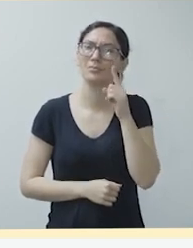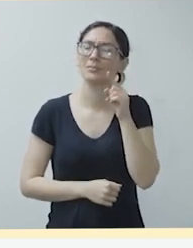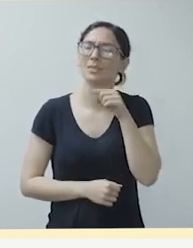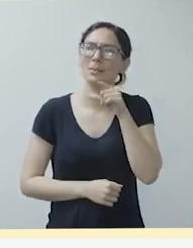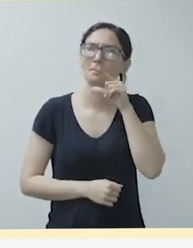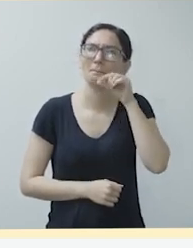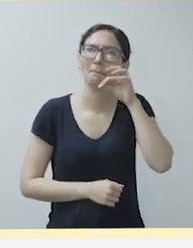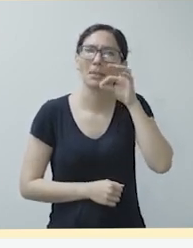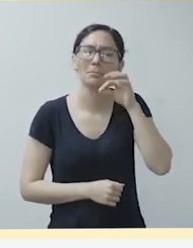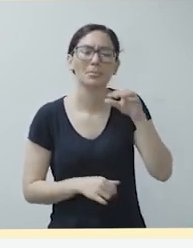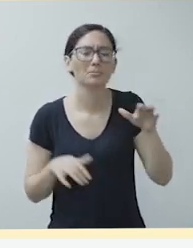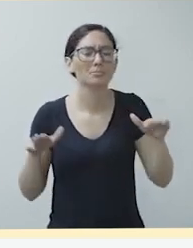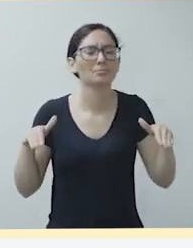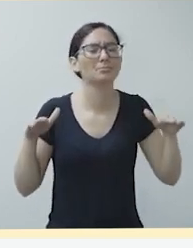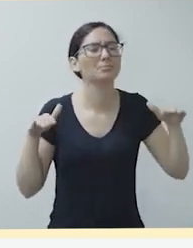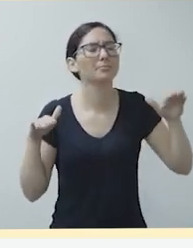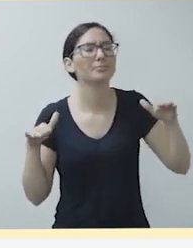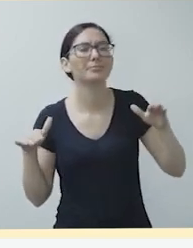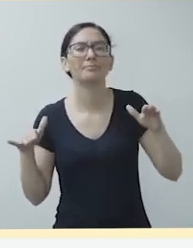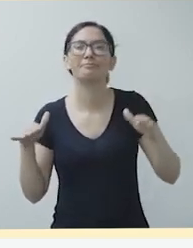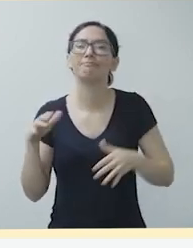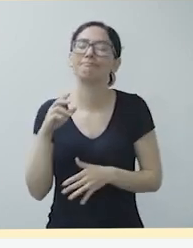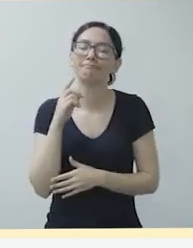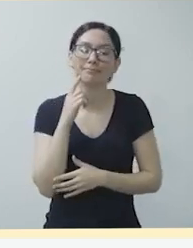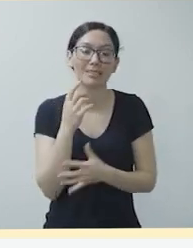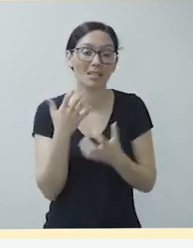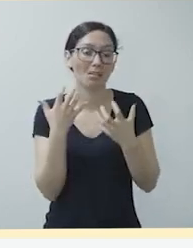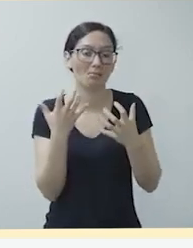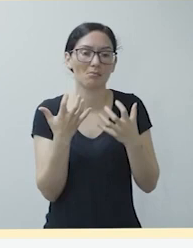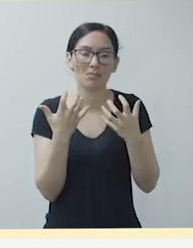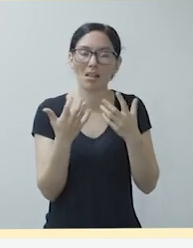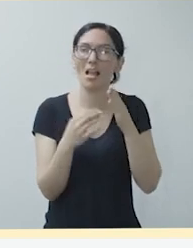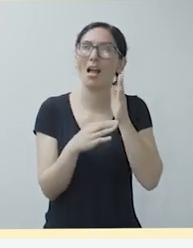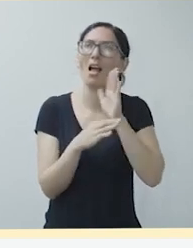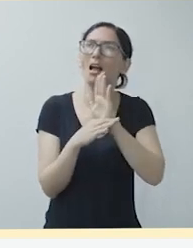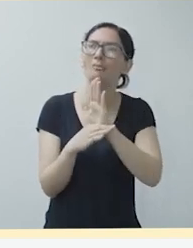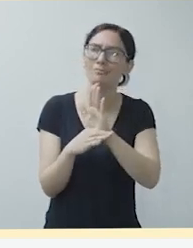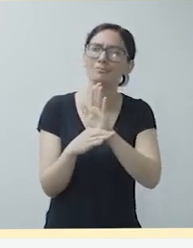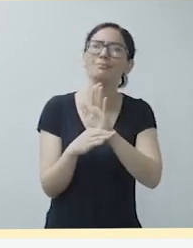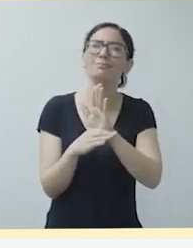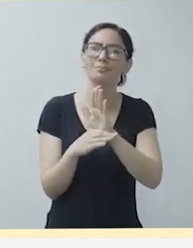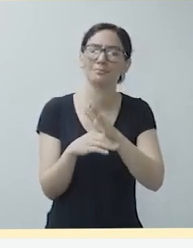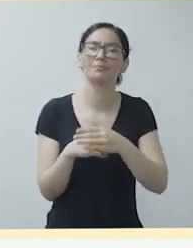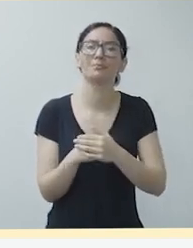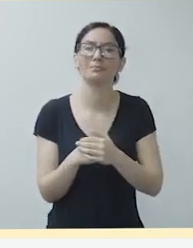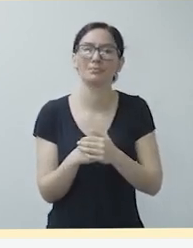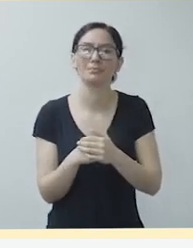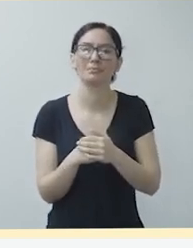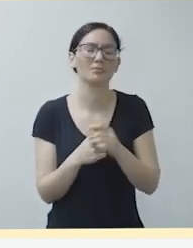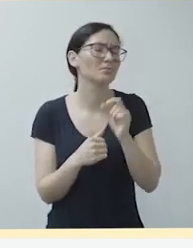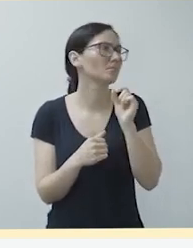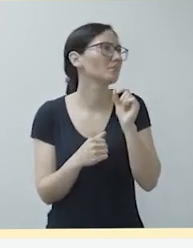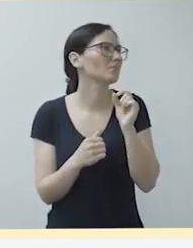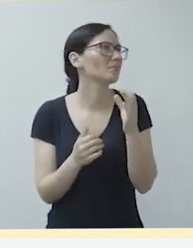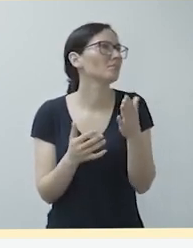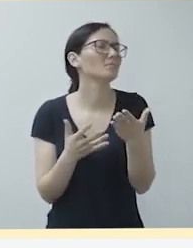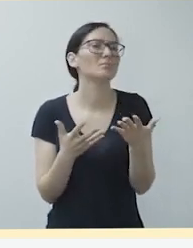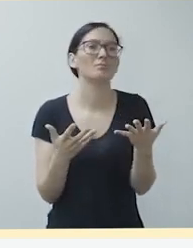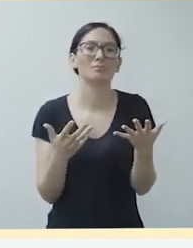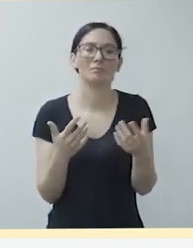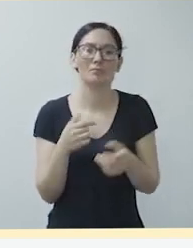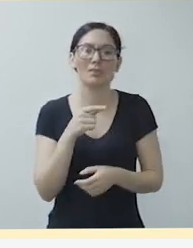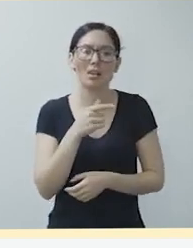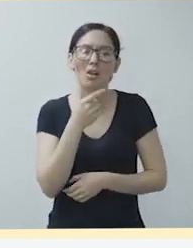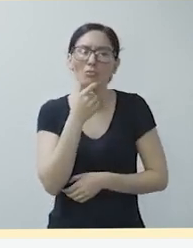esses pássaros, eu acho que eu posso fazer algo por eles. O que será que o